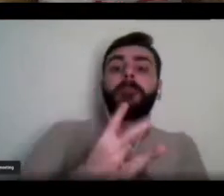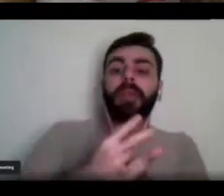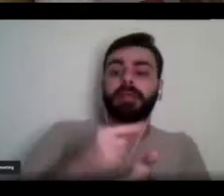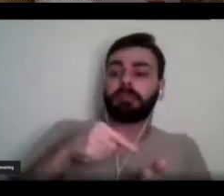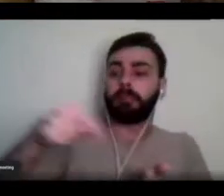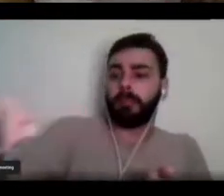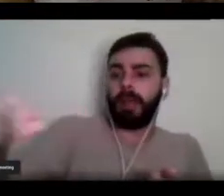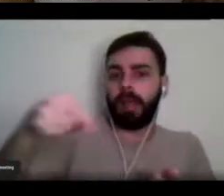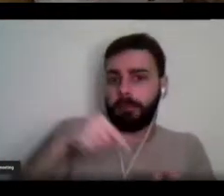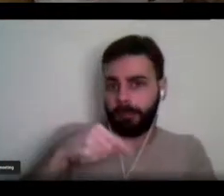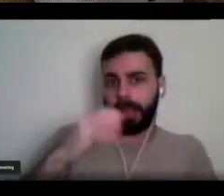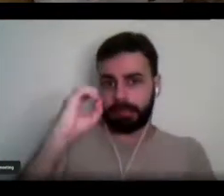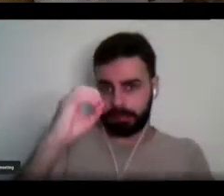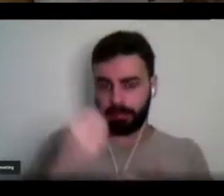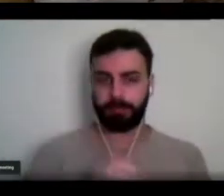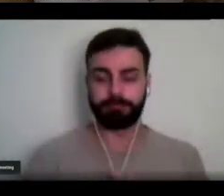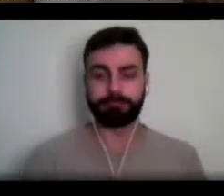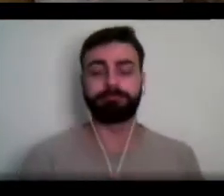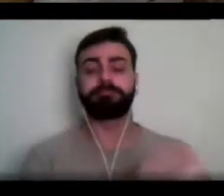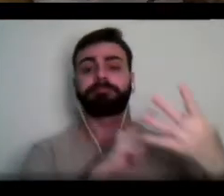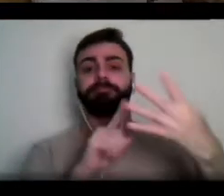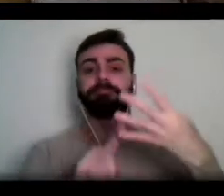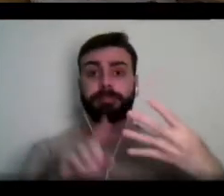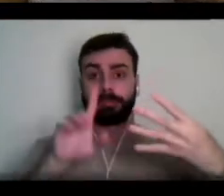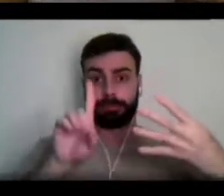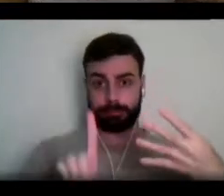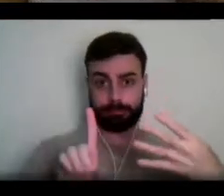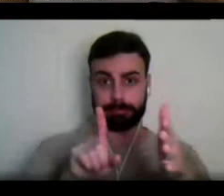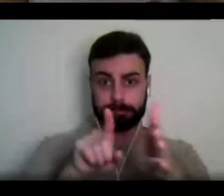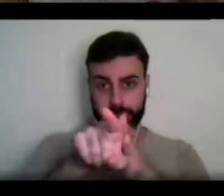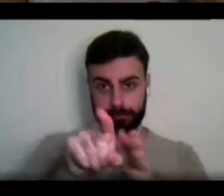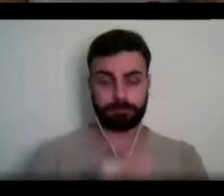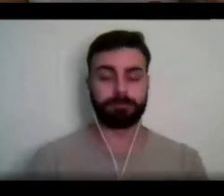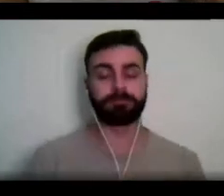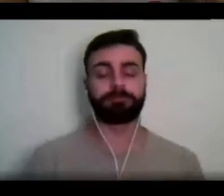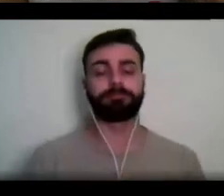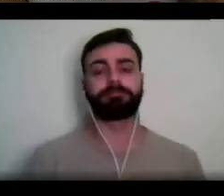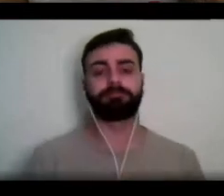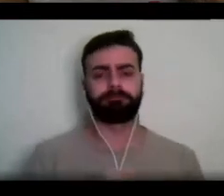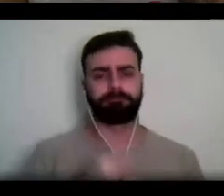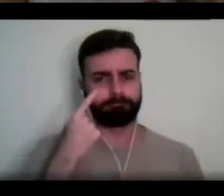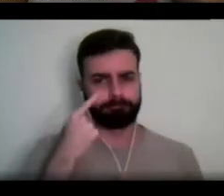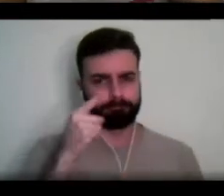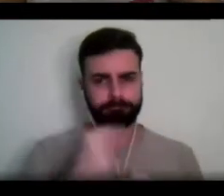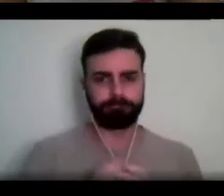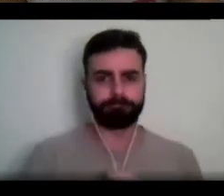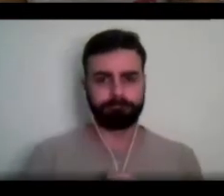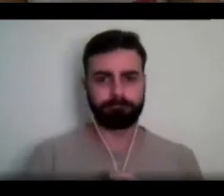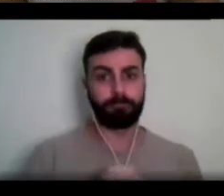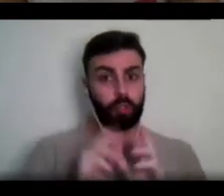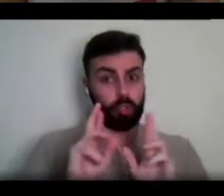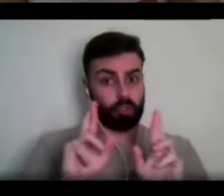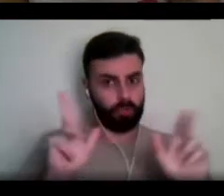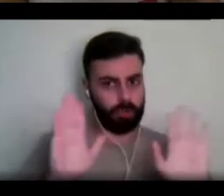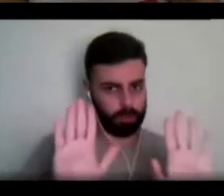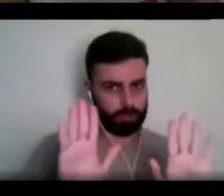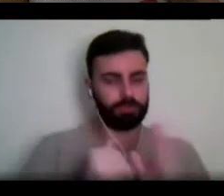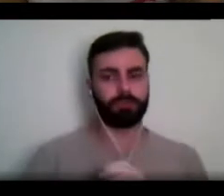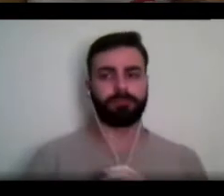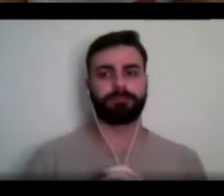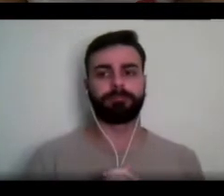a 0 no percurso todo. Certo? E na letra D, ele